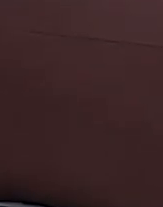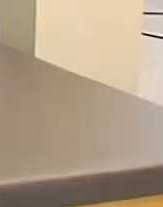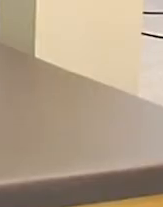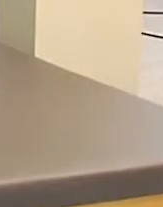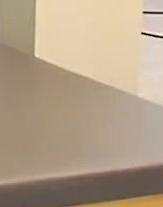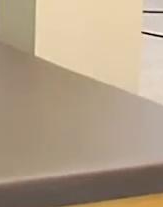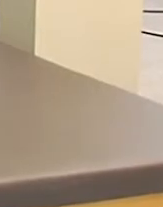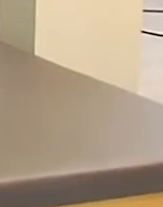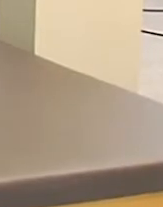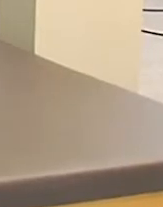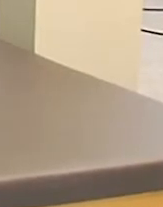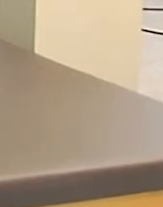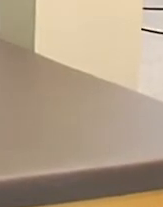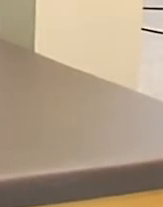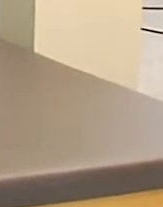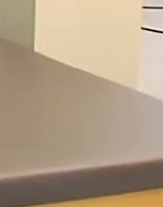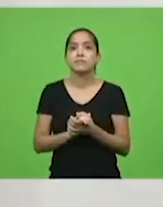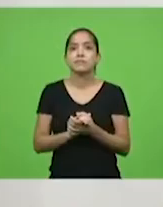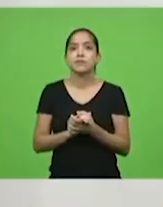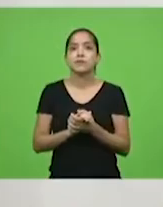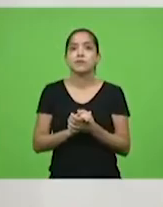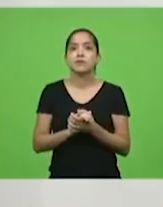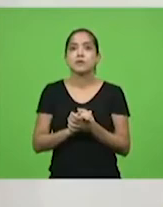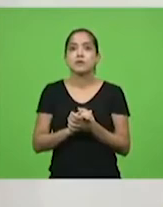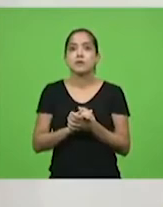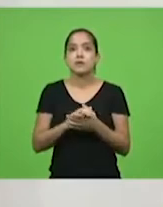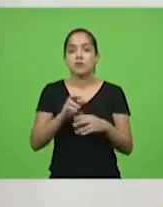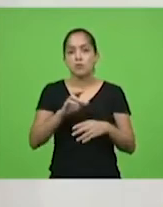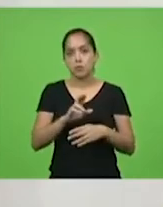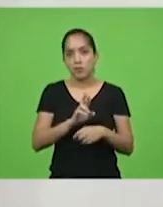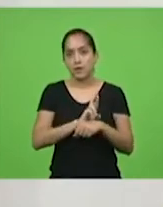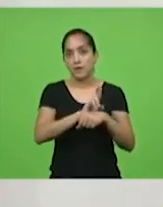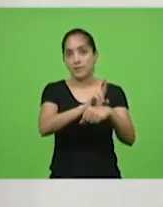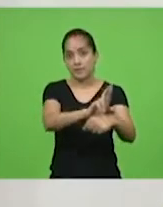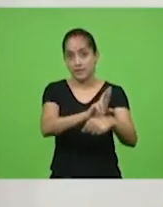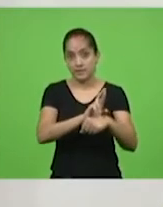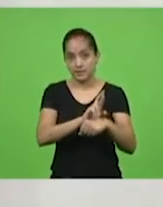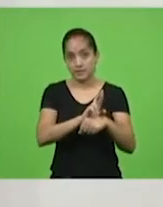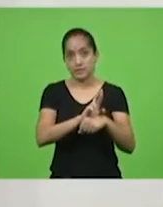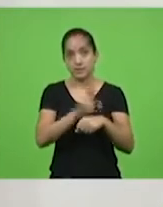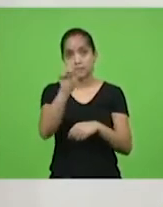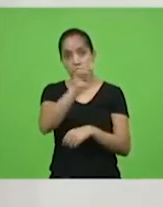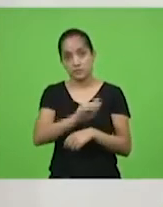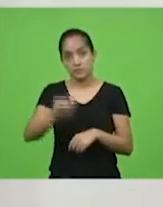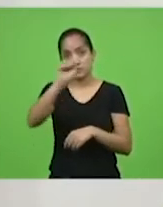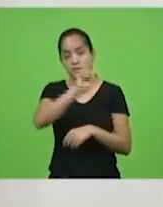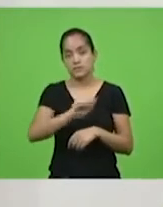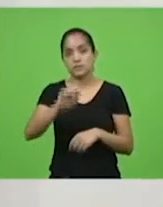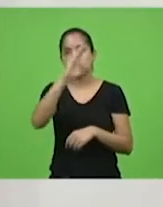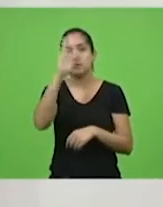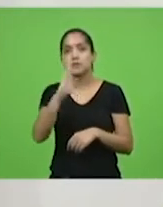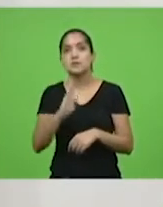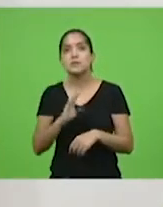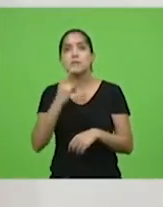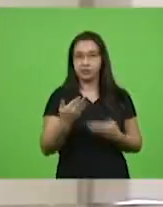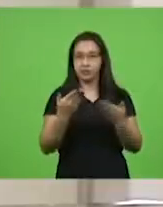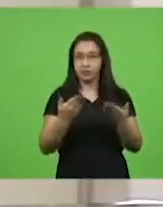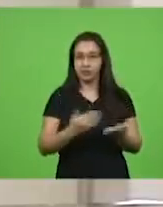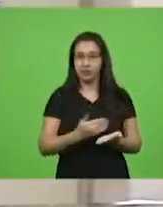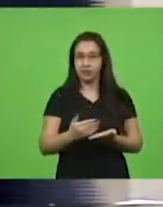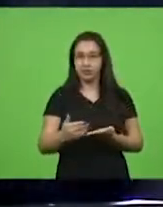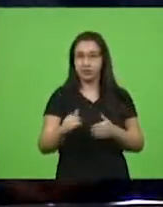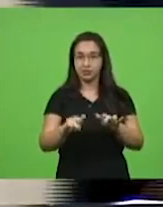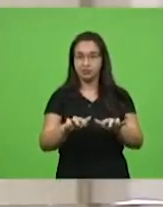clínicas e hospitais de Santa Catarina. A proposta do deputado Ricardo Alba prevê escalas de trabalho para que os profissionais